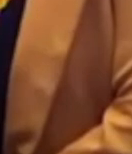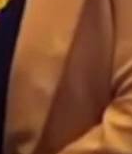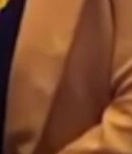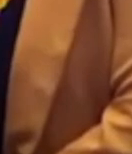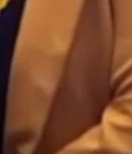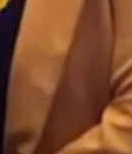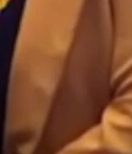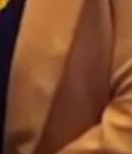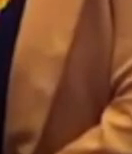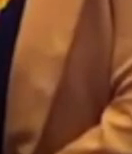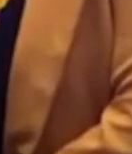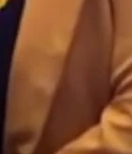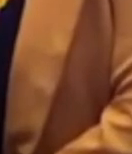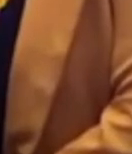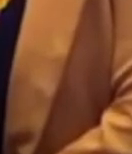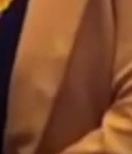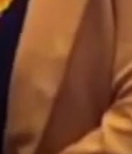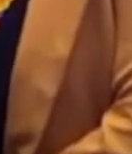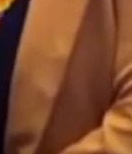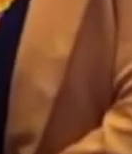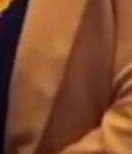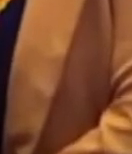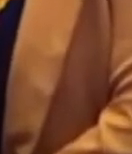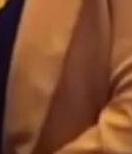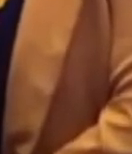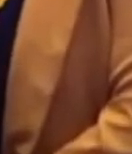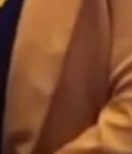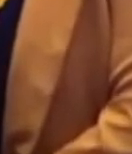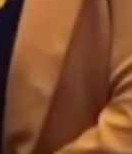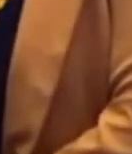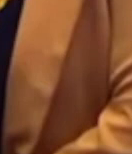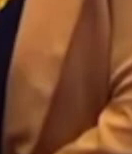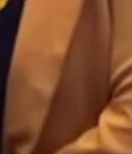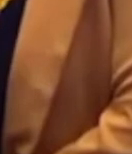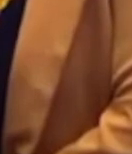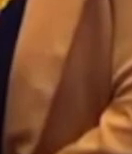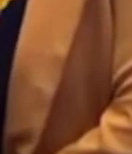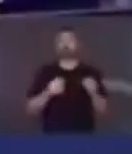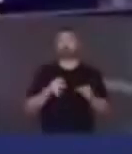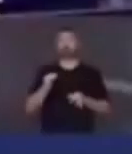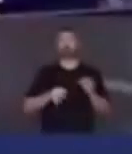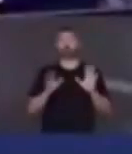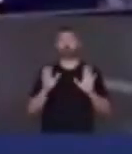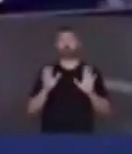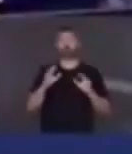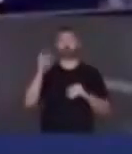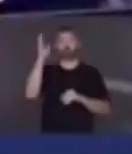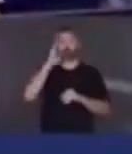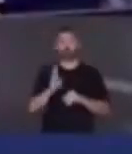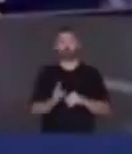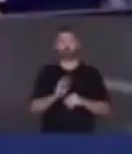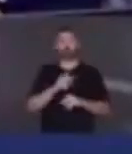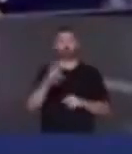execução de emenda, porque são bilhões em emendas. e muito difuso. Não é o